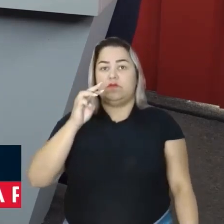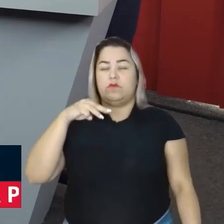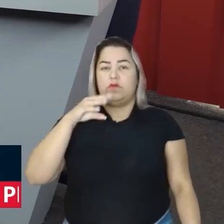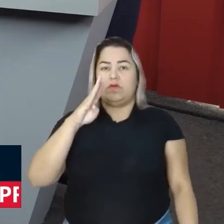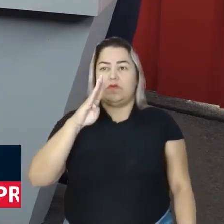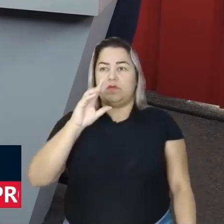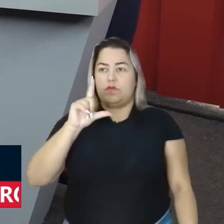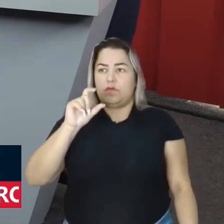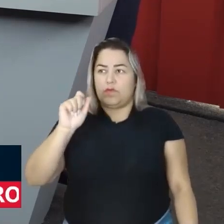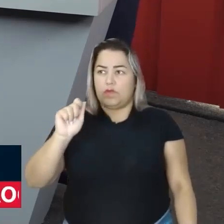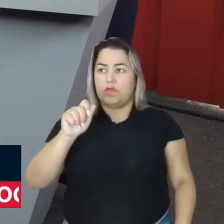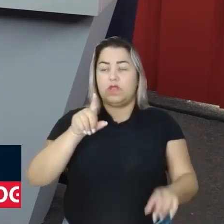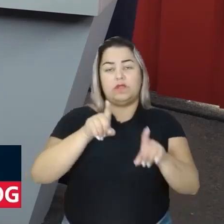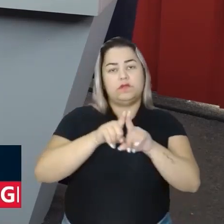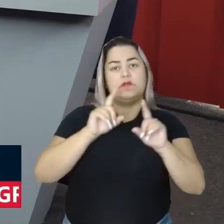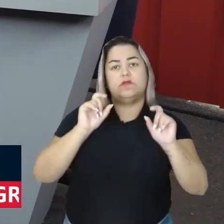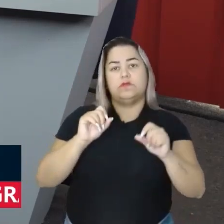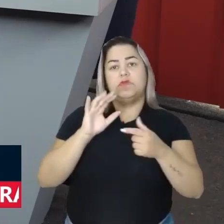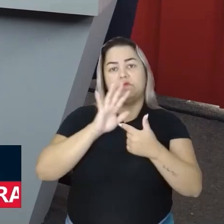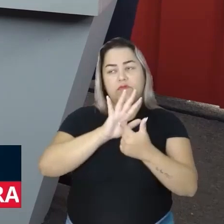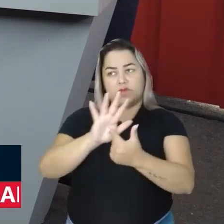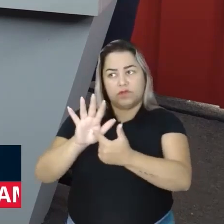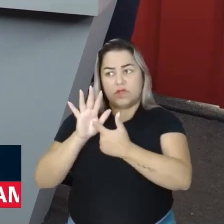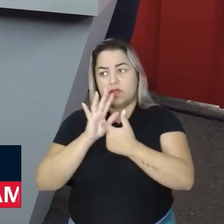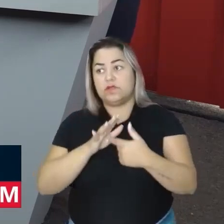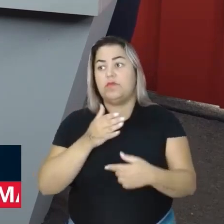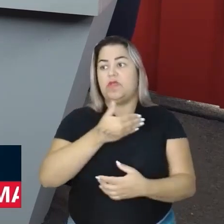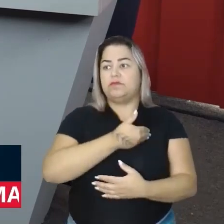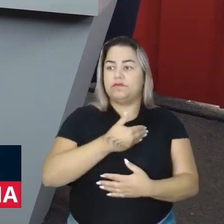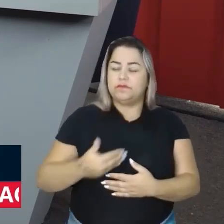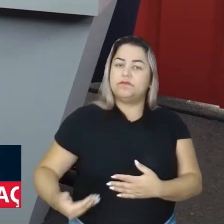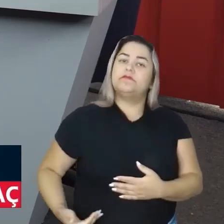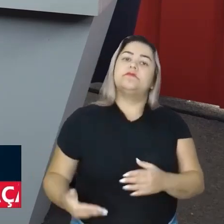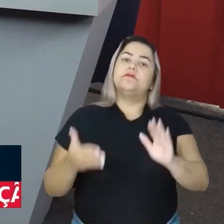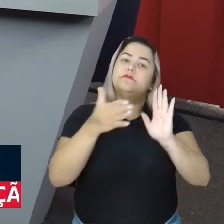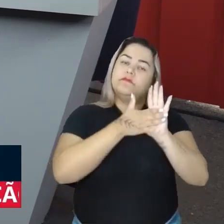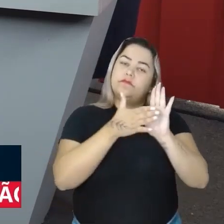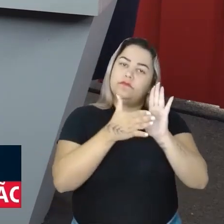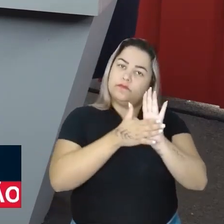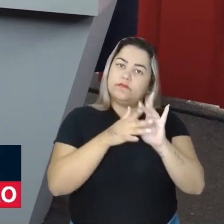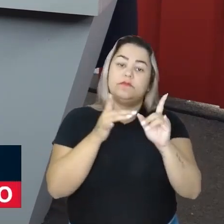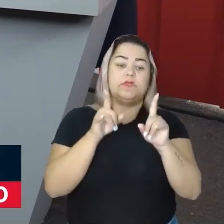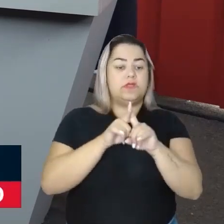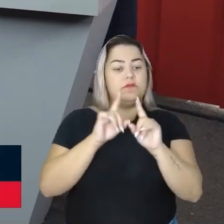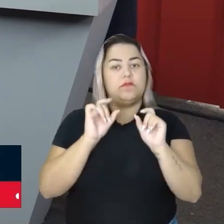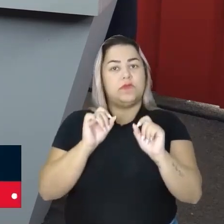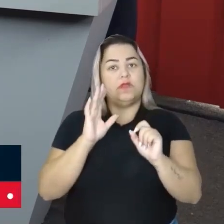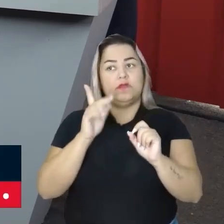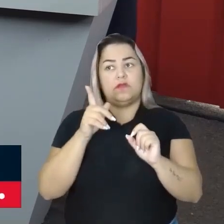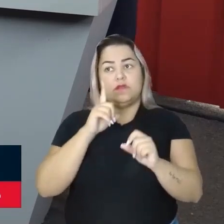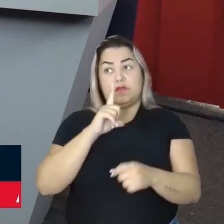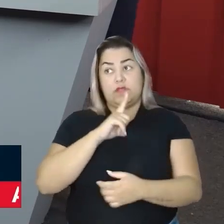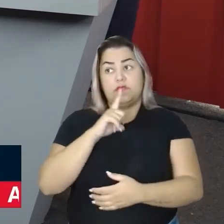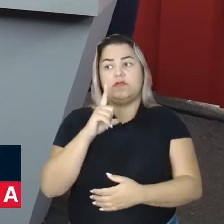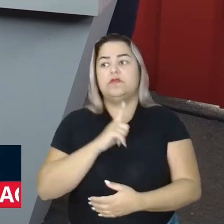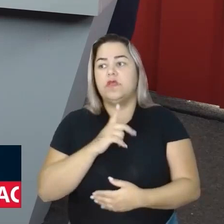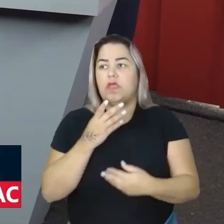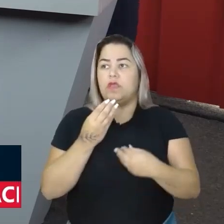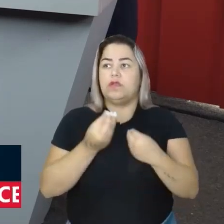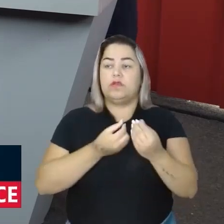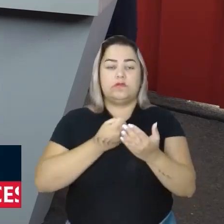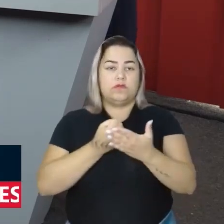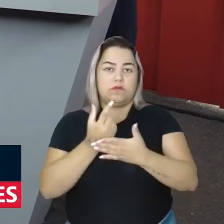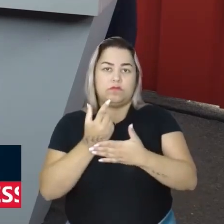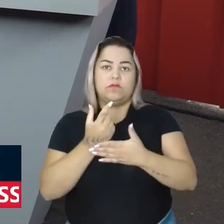de alguma forma, a apresentarem ao governo propostas, eu tenho produto a te entregar. Você quer